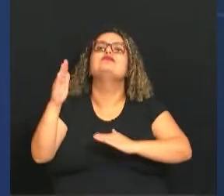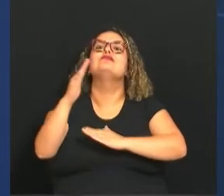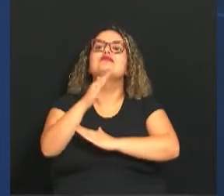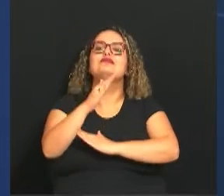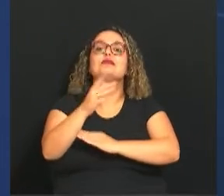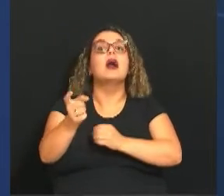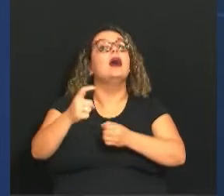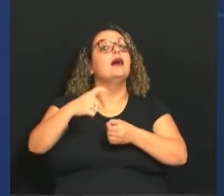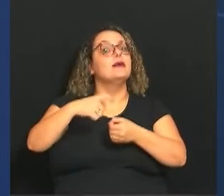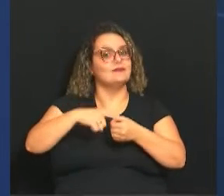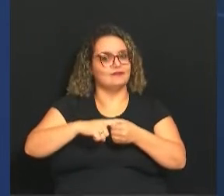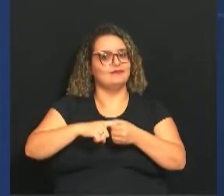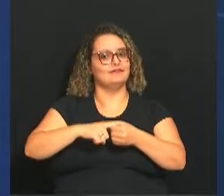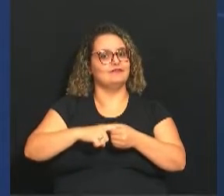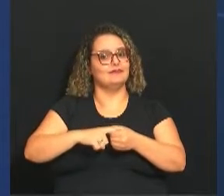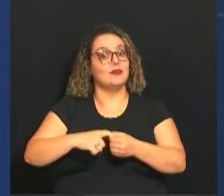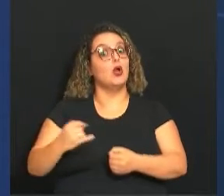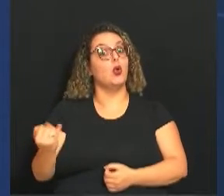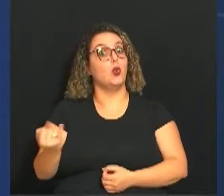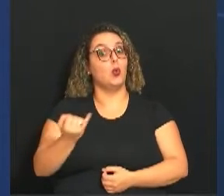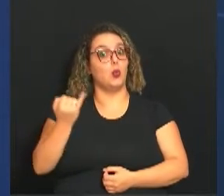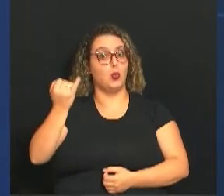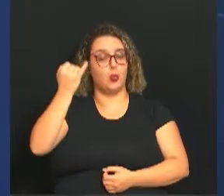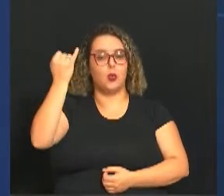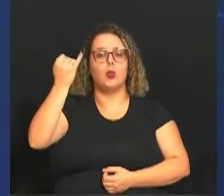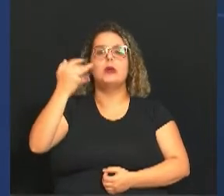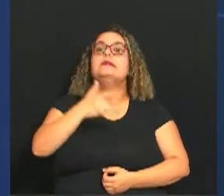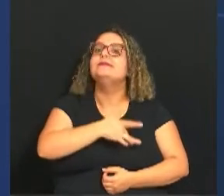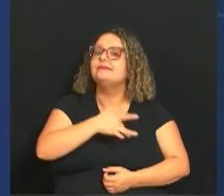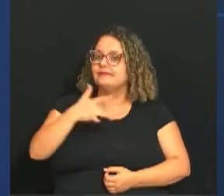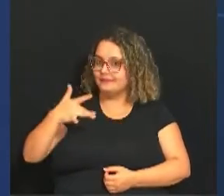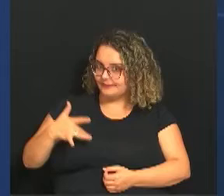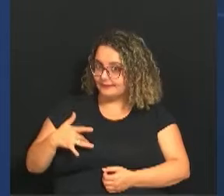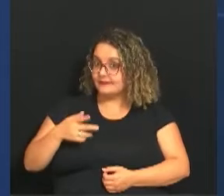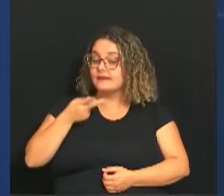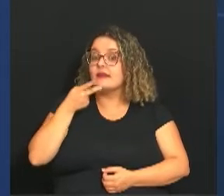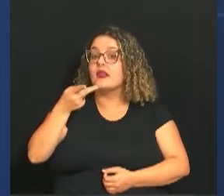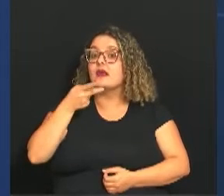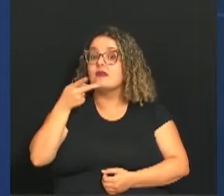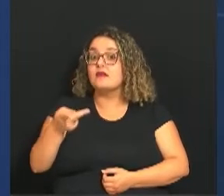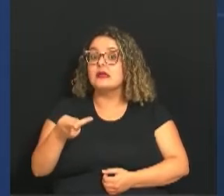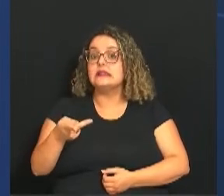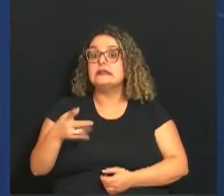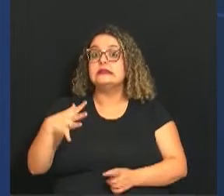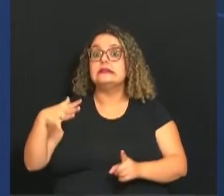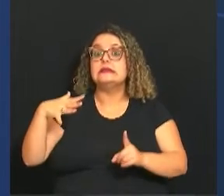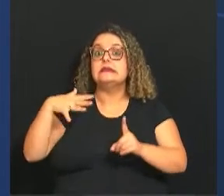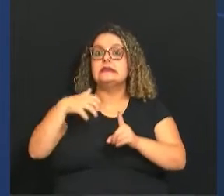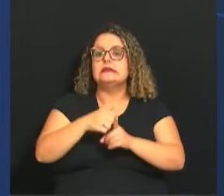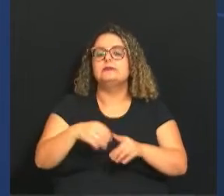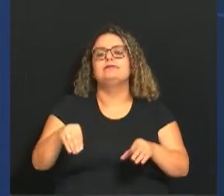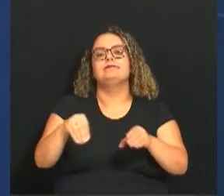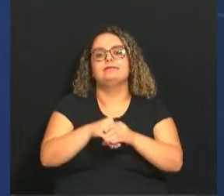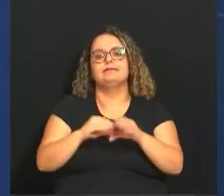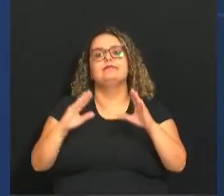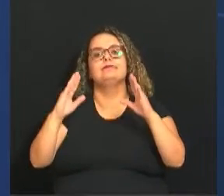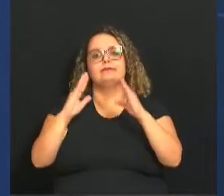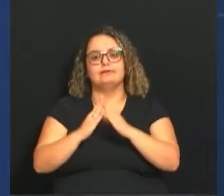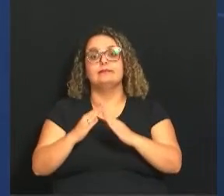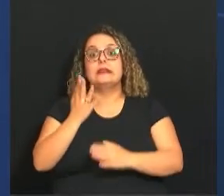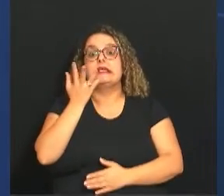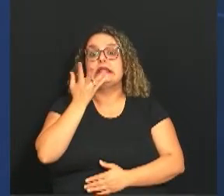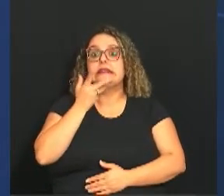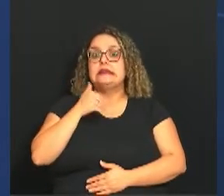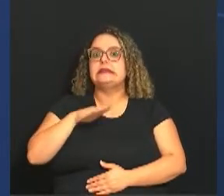tem o nosso quadro importantíssimo sobre saúde. Hoje a gente vai falar sobre acidentes domésticos com as